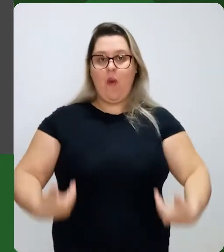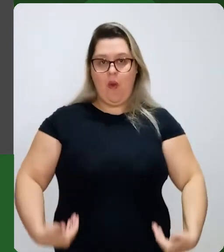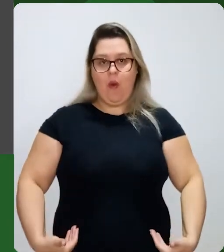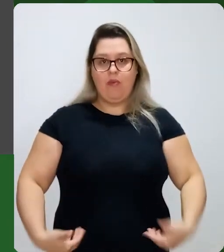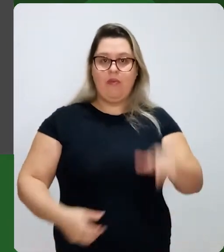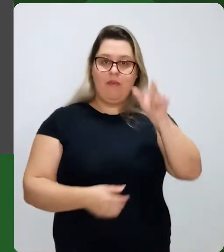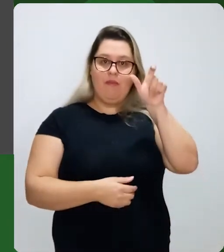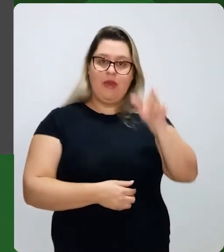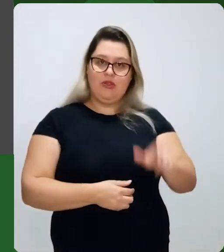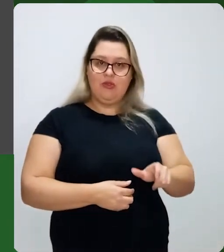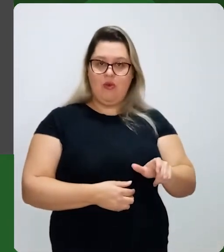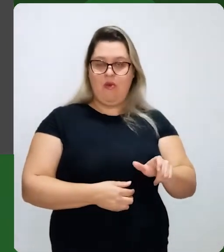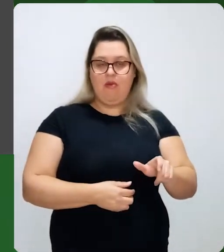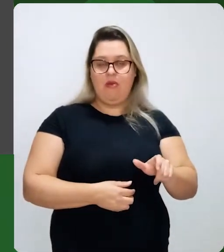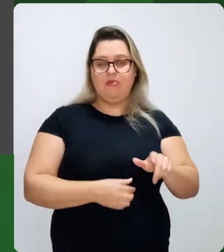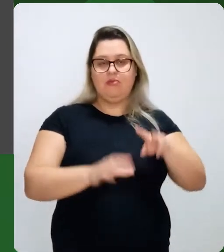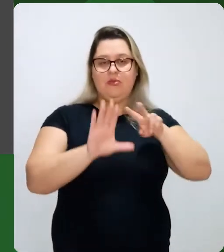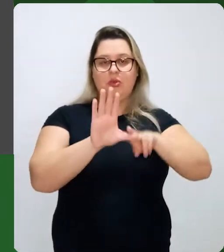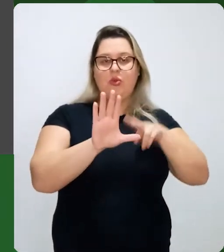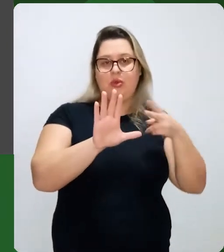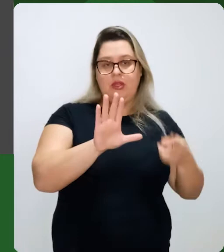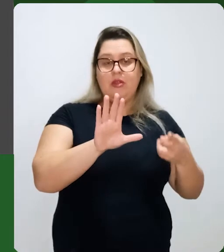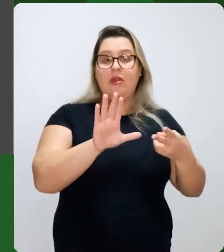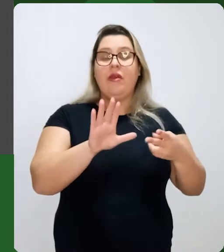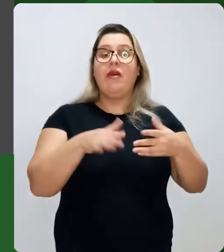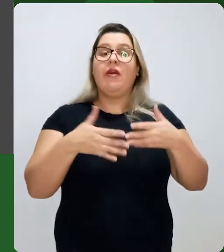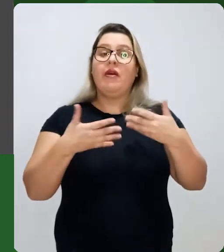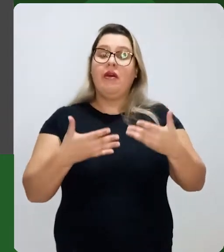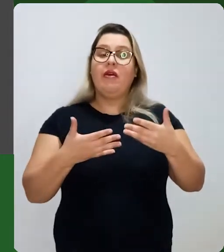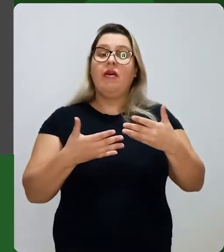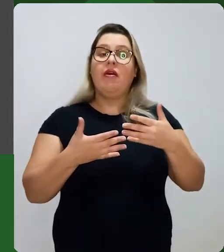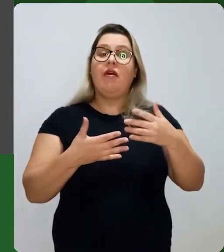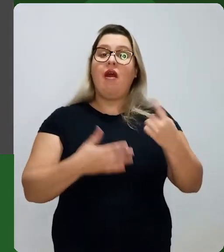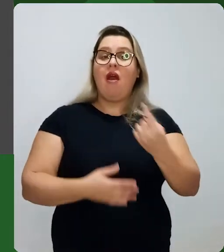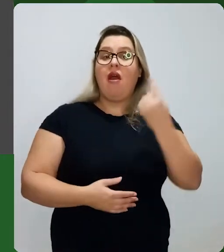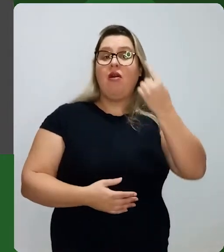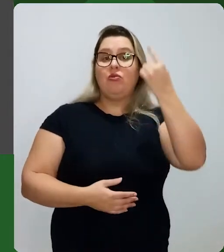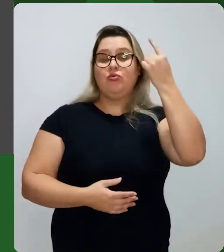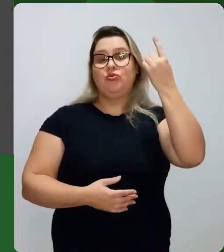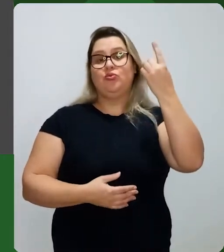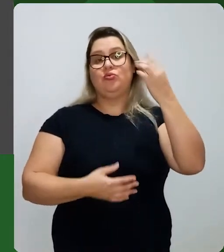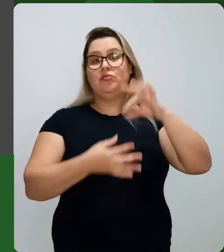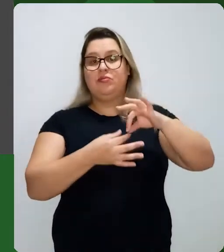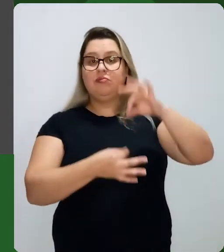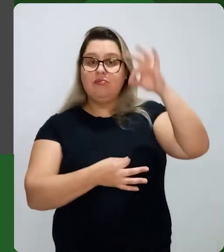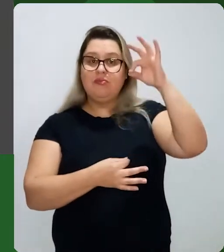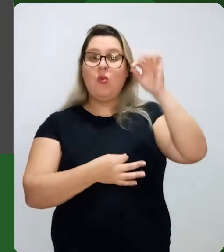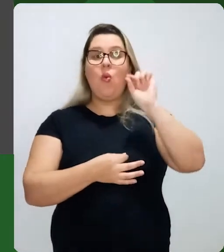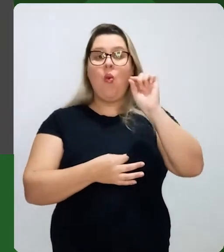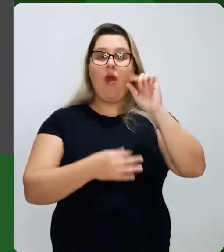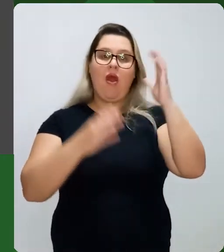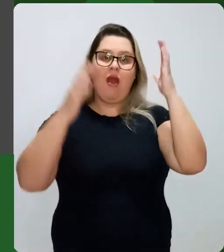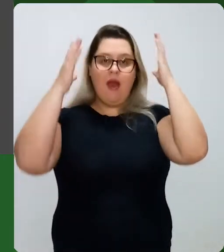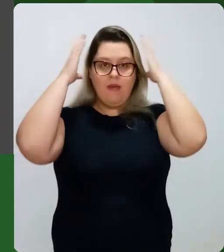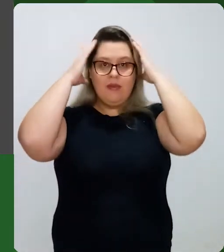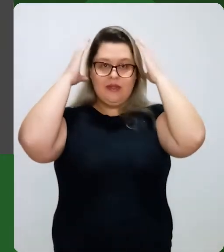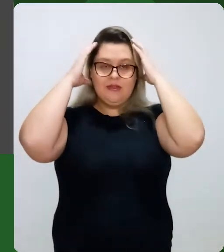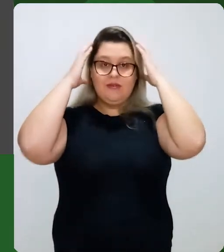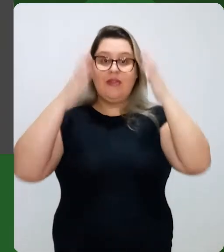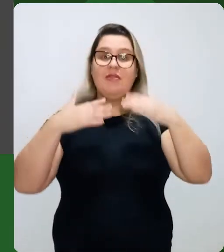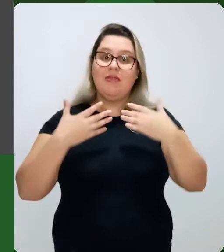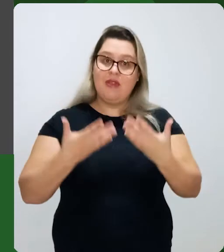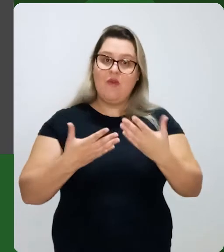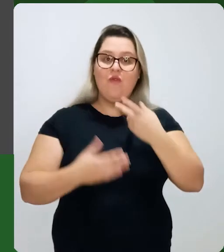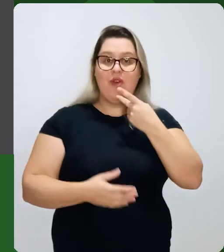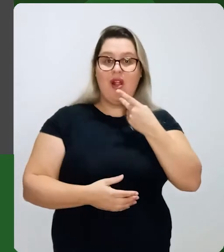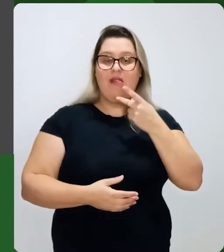corpo, né, de uma determinada pessoa, no nosso caso de um croquis, baseado na altura da cabeça. Então, quando eu falo de